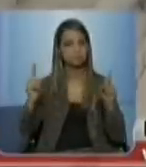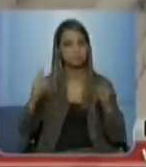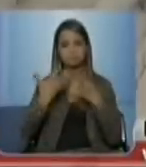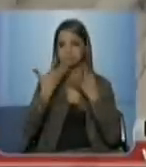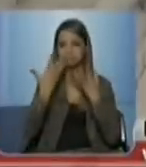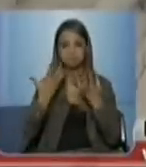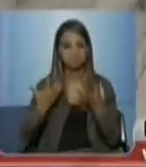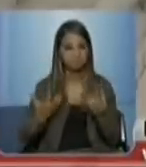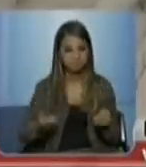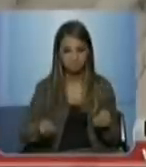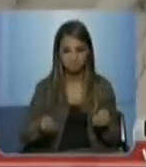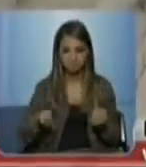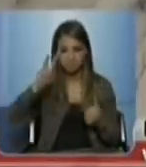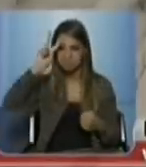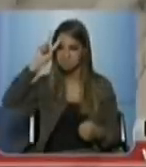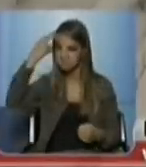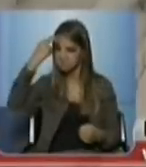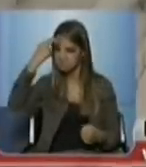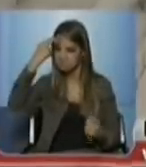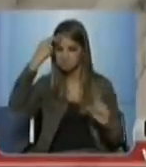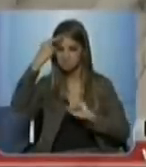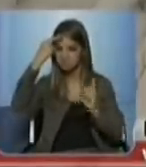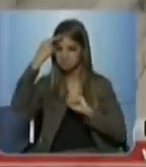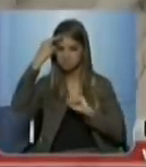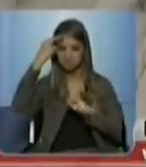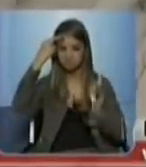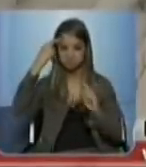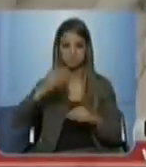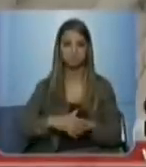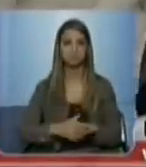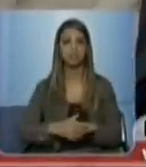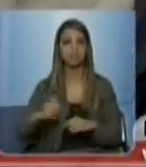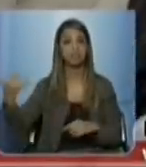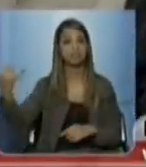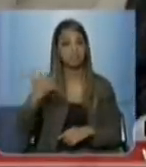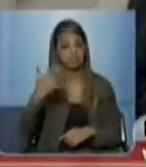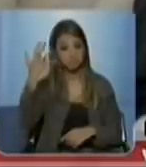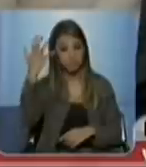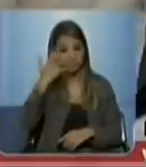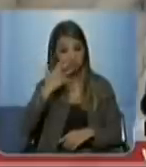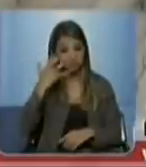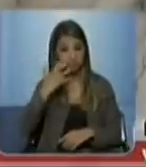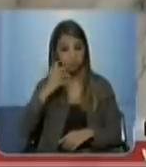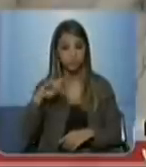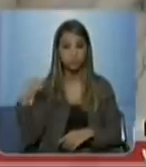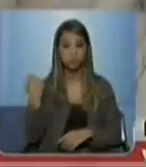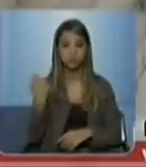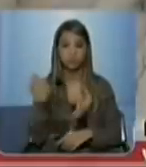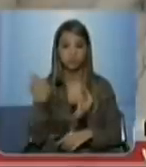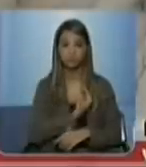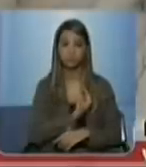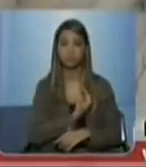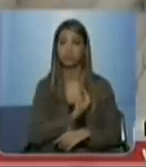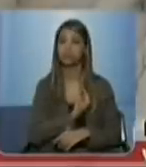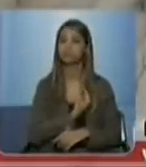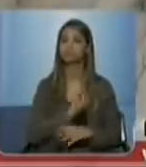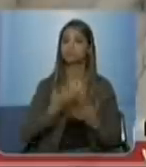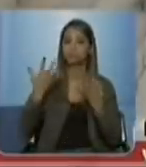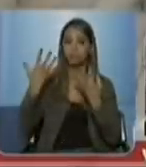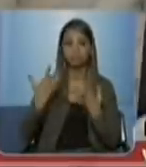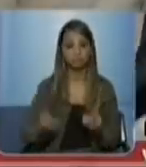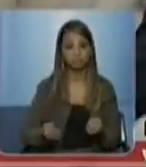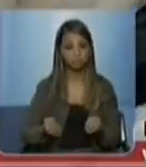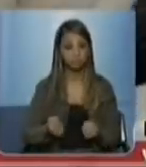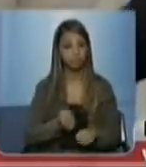convenceram não convenceram e por conta das graves denúncias nós estamos acionando aqui nós estamos tomando já as